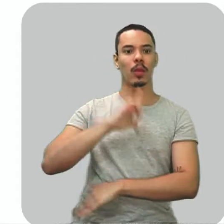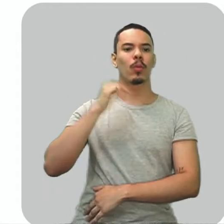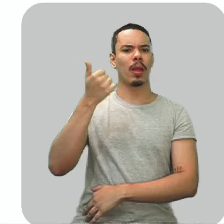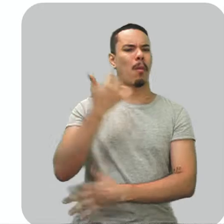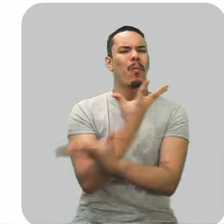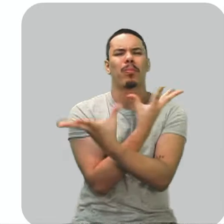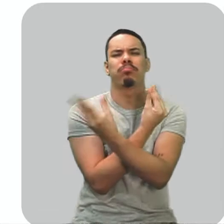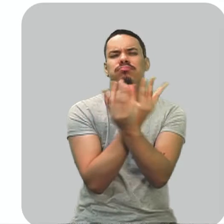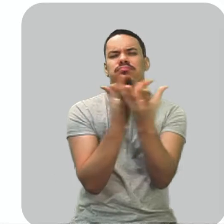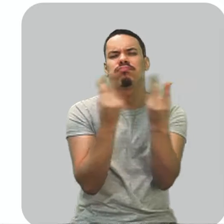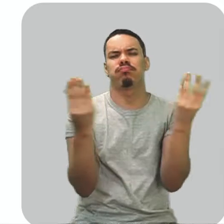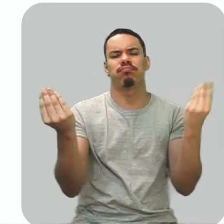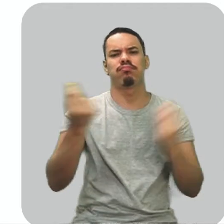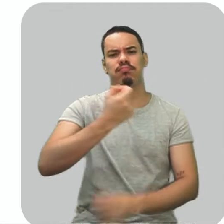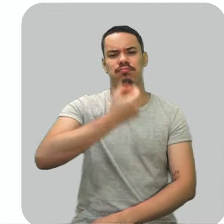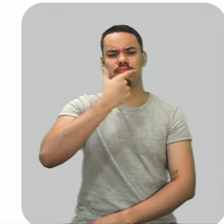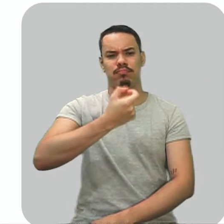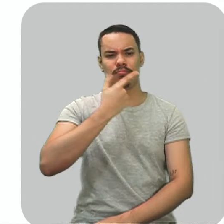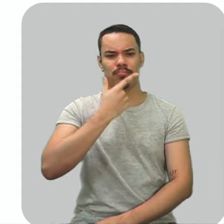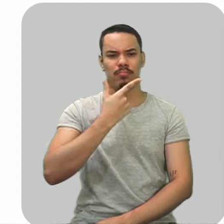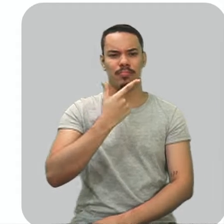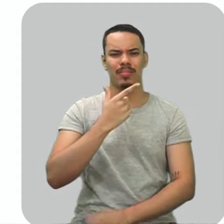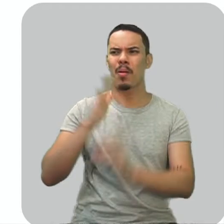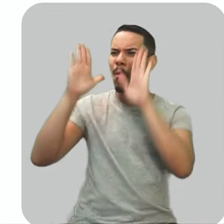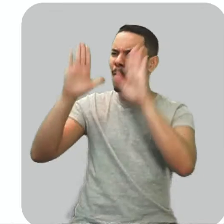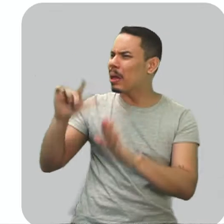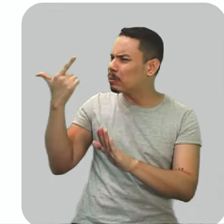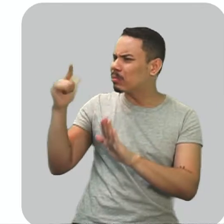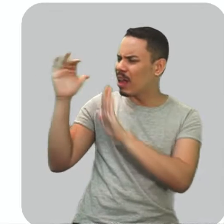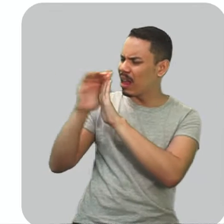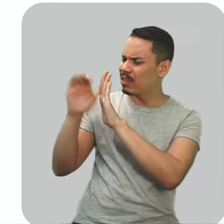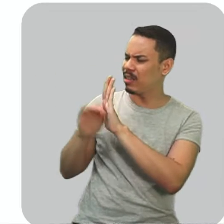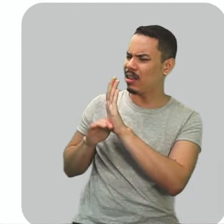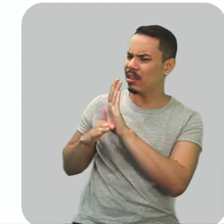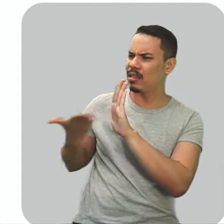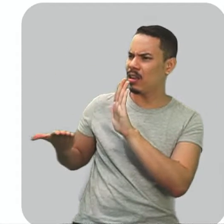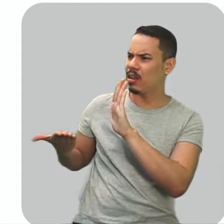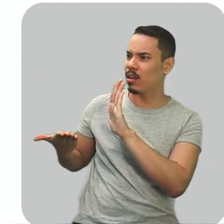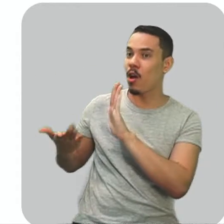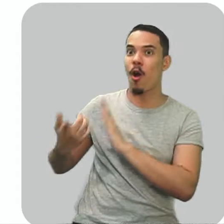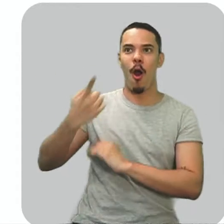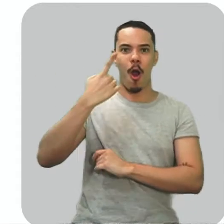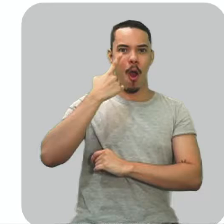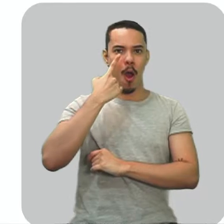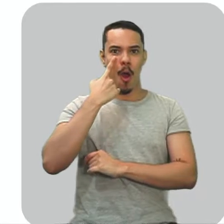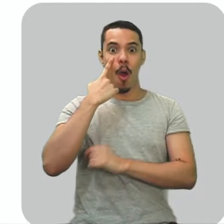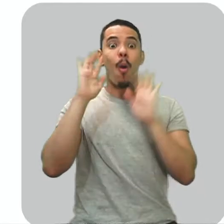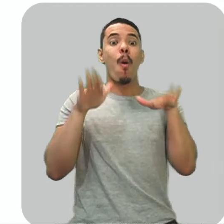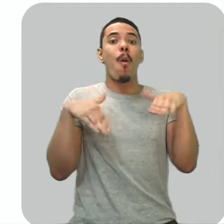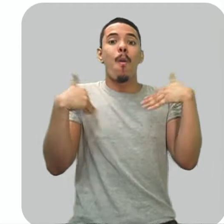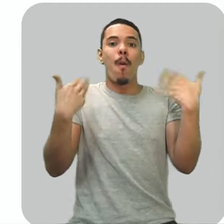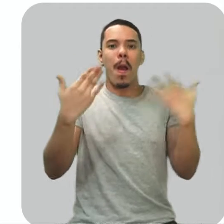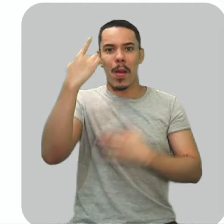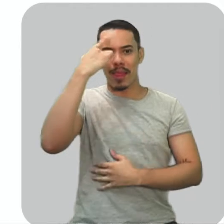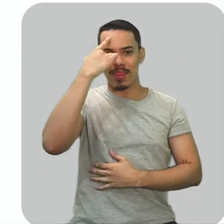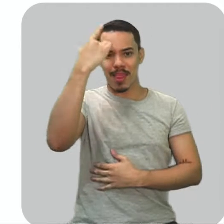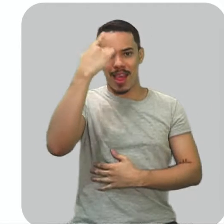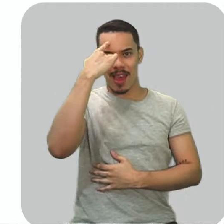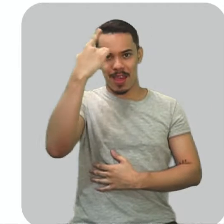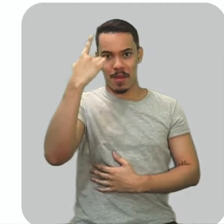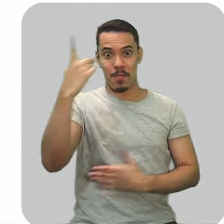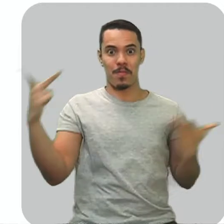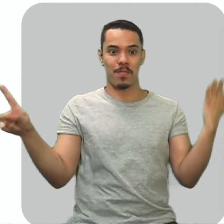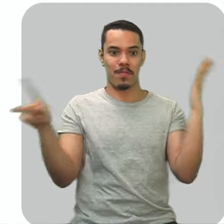muitos medicamentos mas o senhor não tem uma receita olha só Qual é a ideia